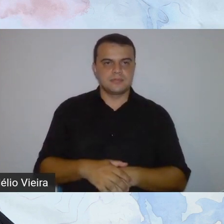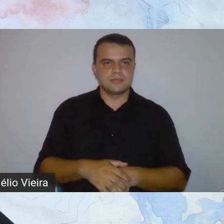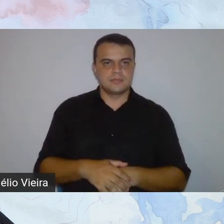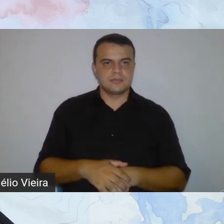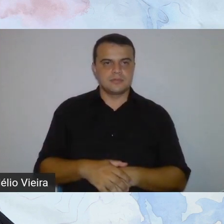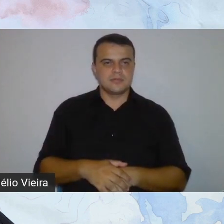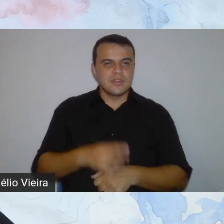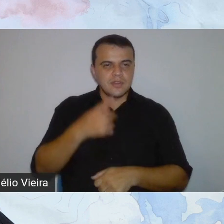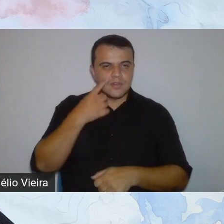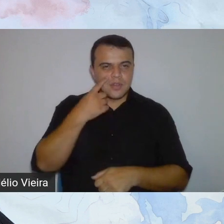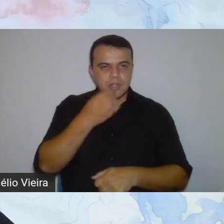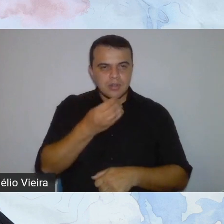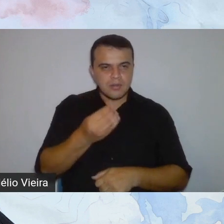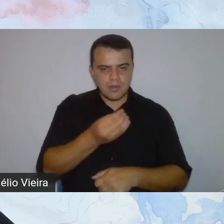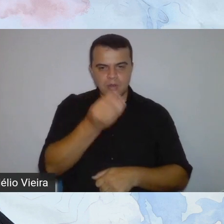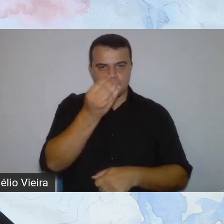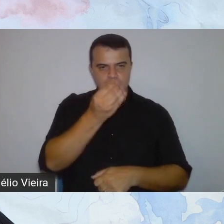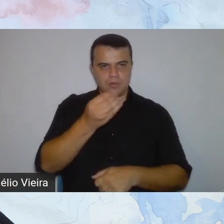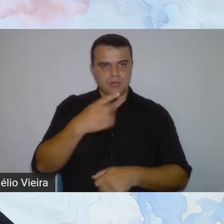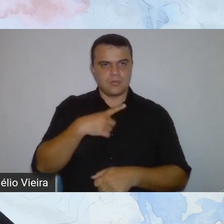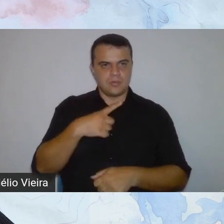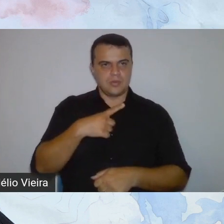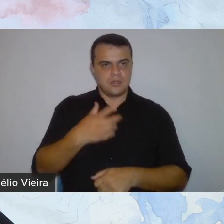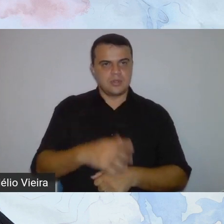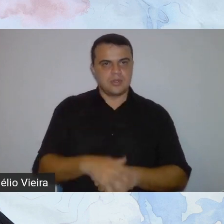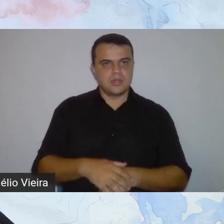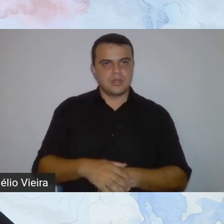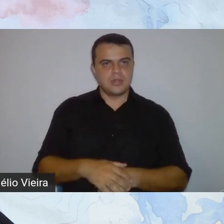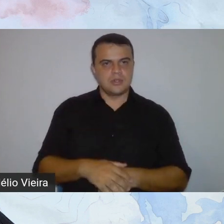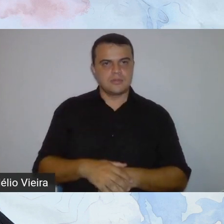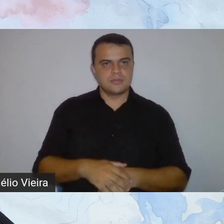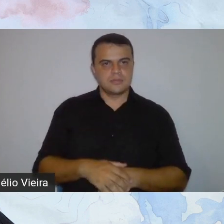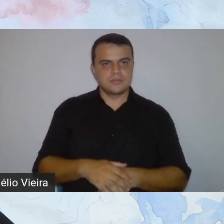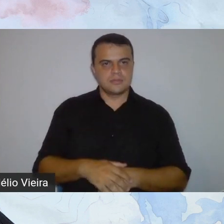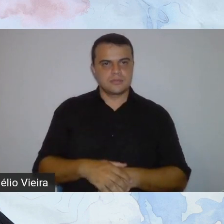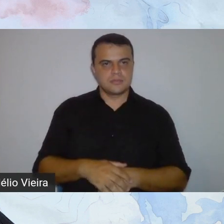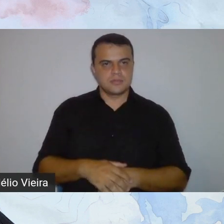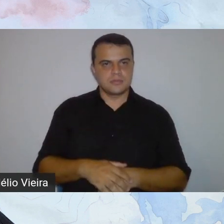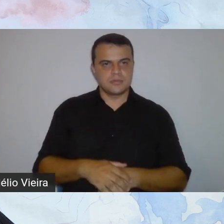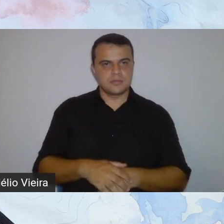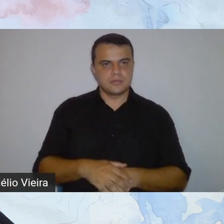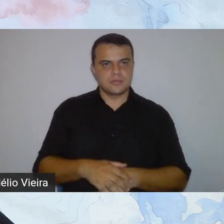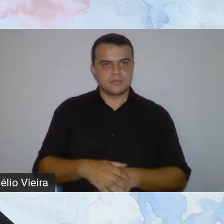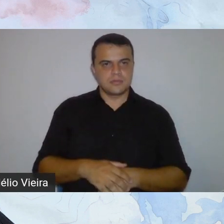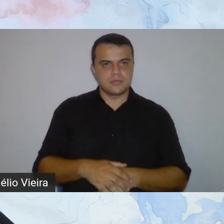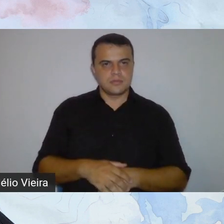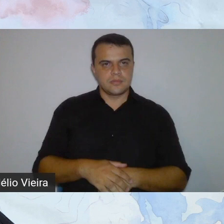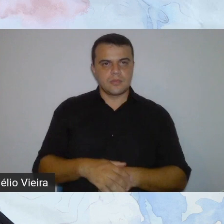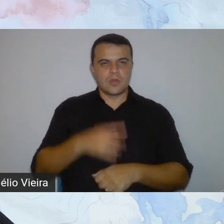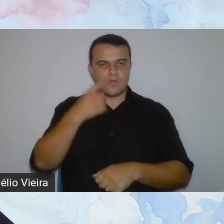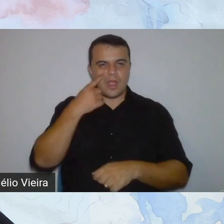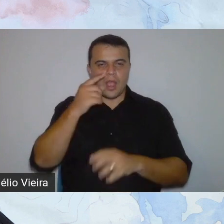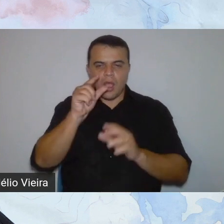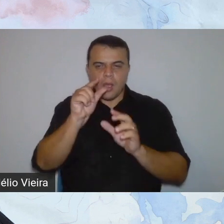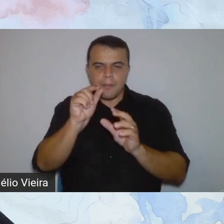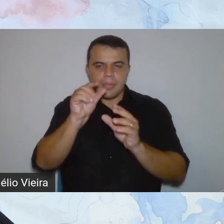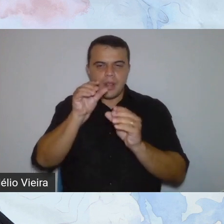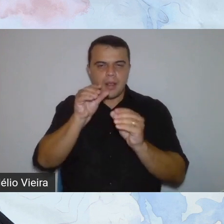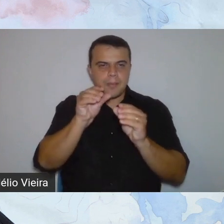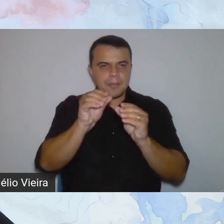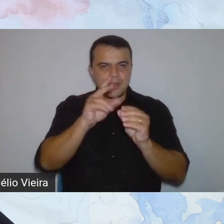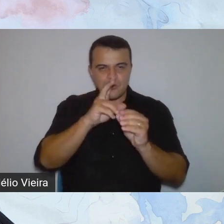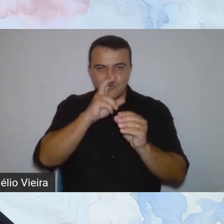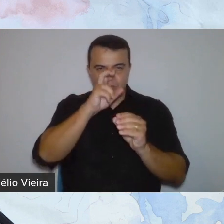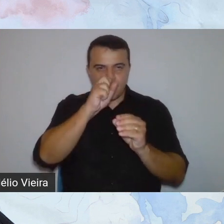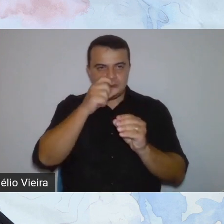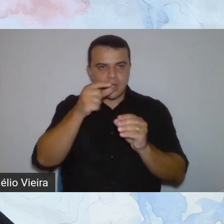Estão vendo como é que tá marcado? Vou aproximar da câmera. Tá vendo? Bem marcado. Somente aqui,